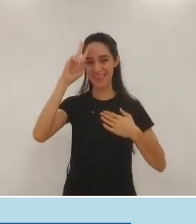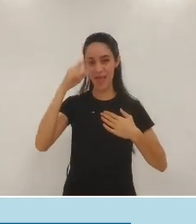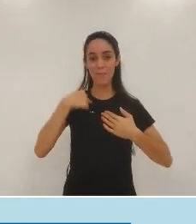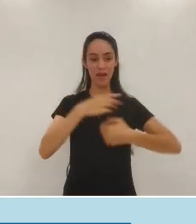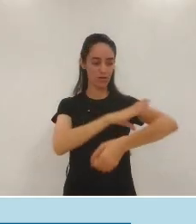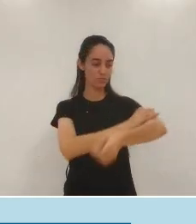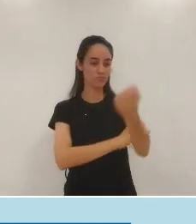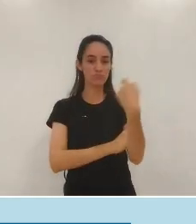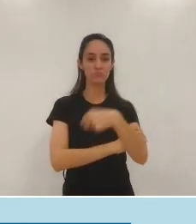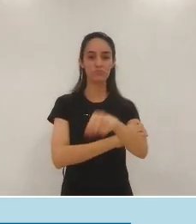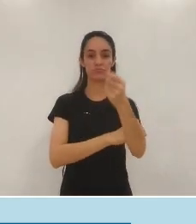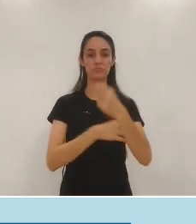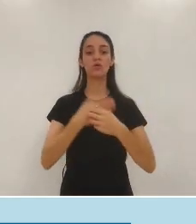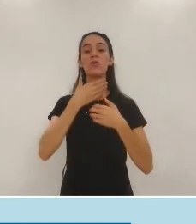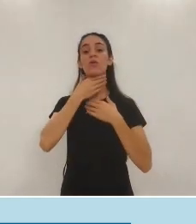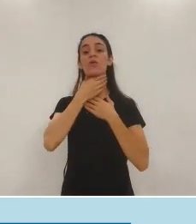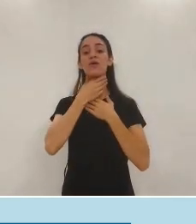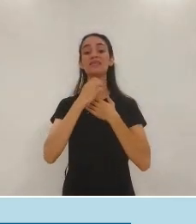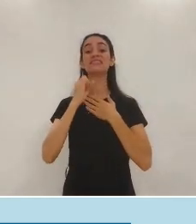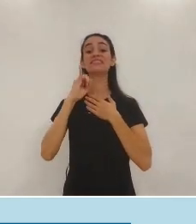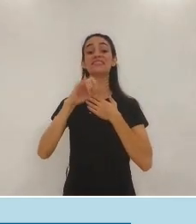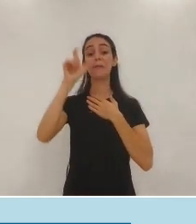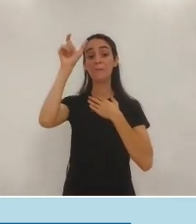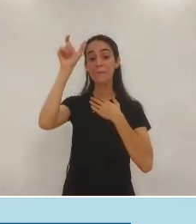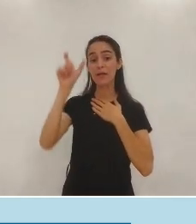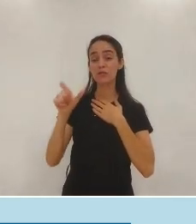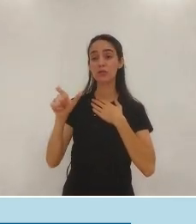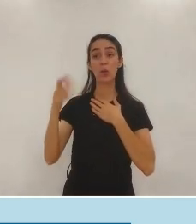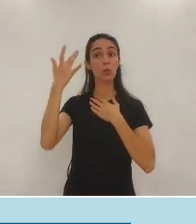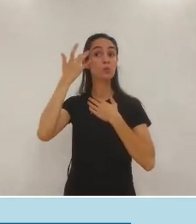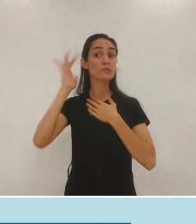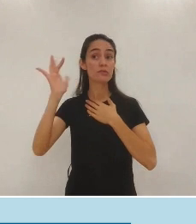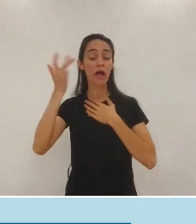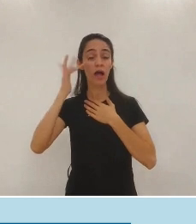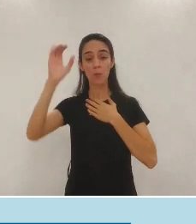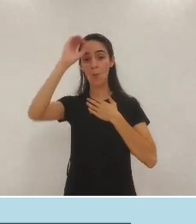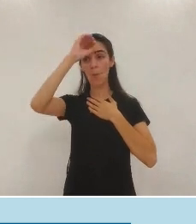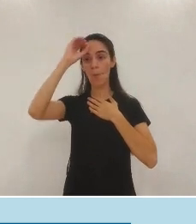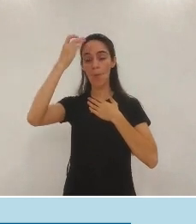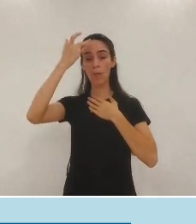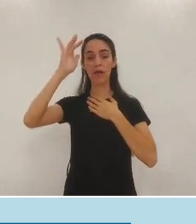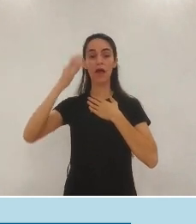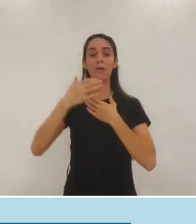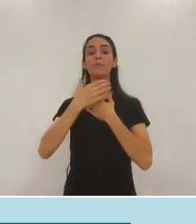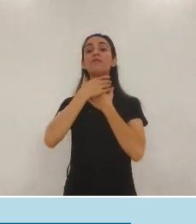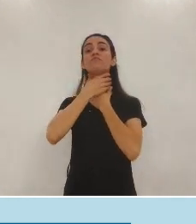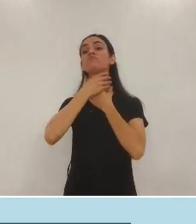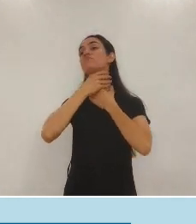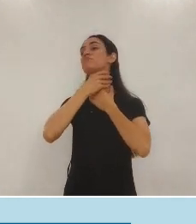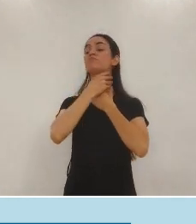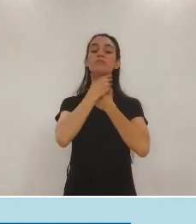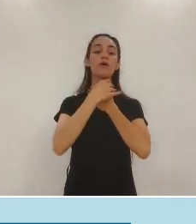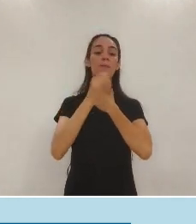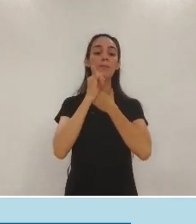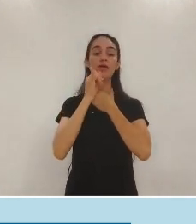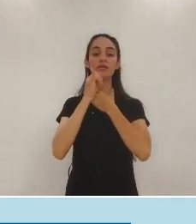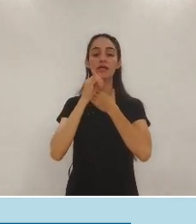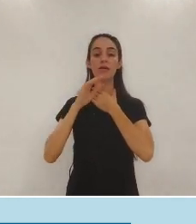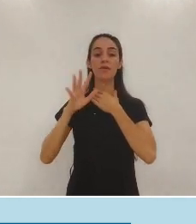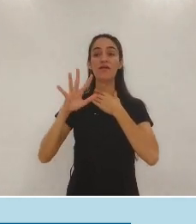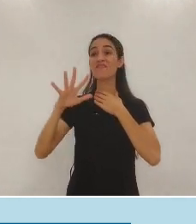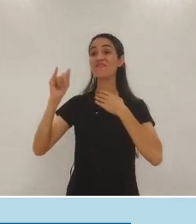ele vai para trás. Então, se a pessoa for manipular o meu pescoço de uma maneira que ela vai dizer assim, vai até onde